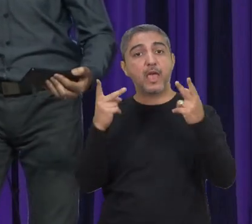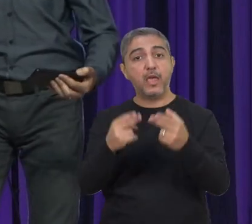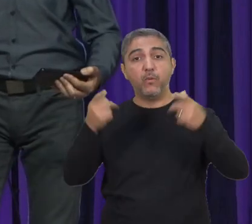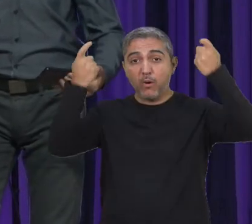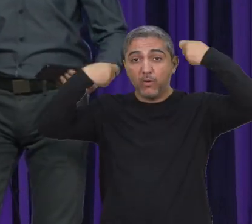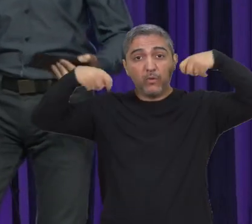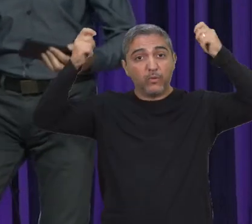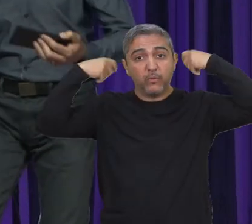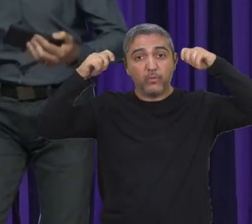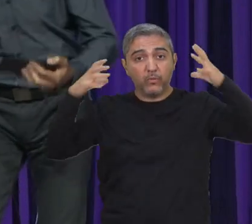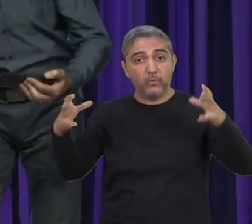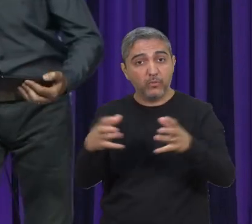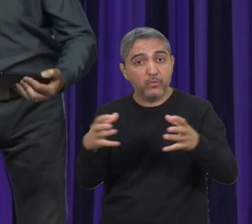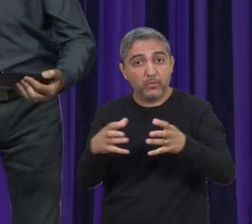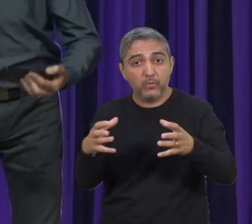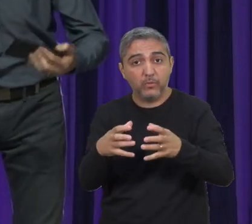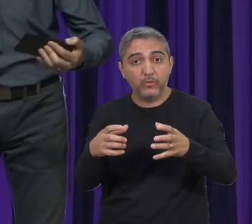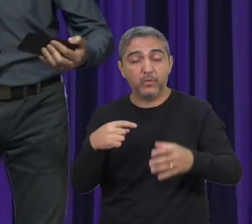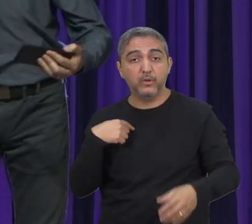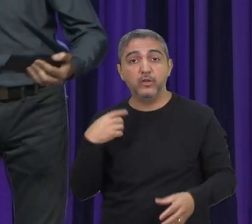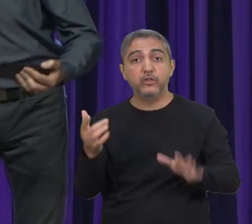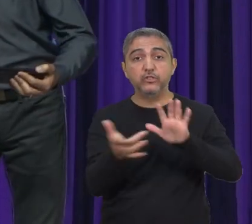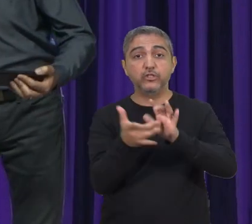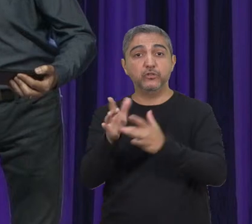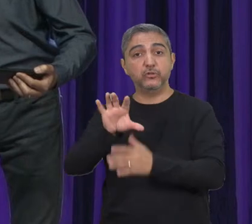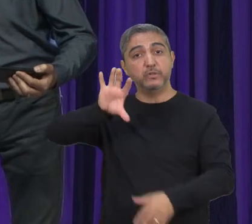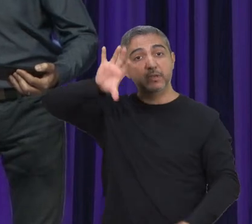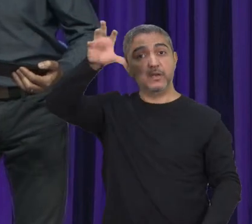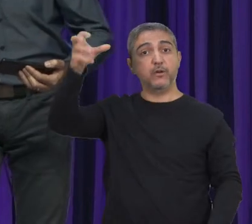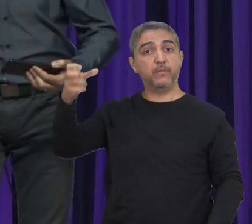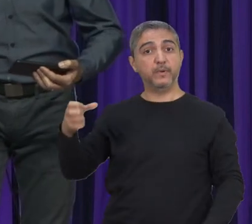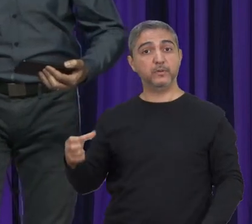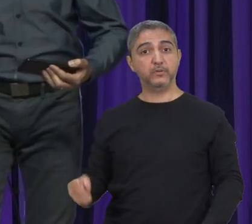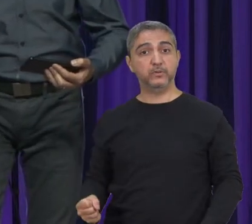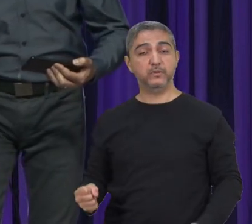gente, amar é viver em comunidade.